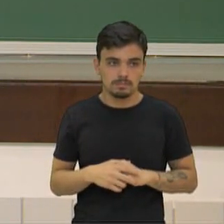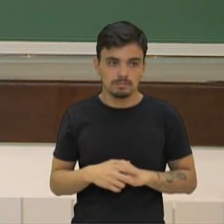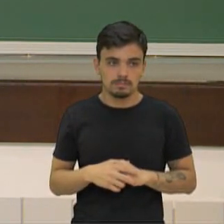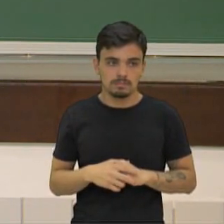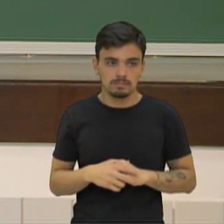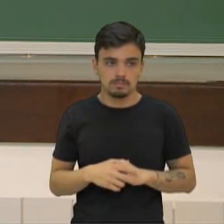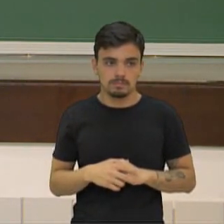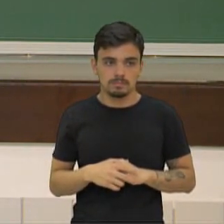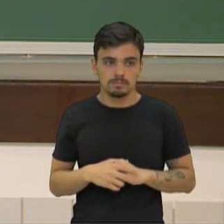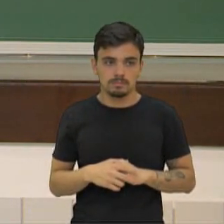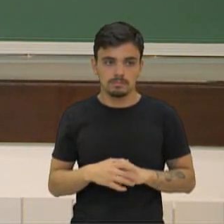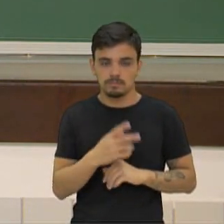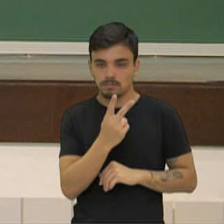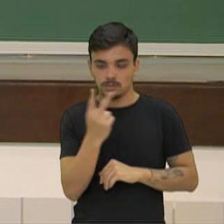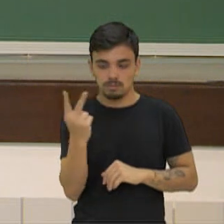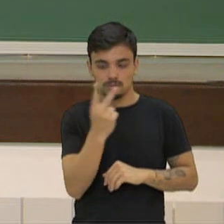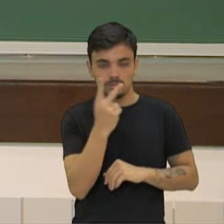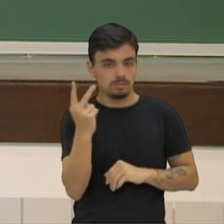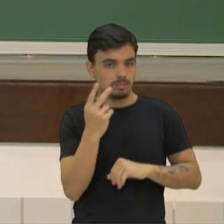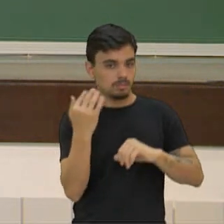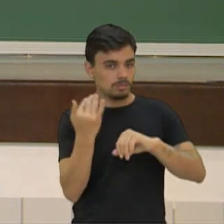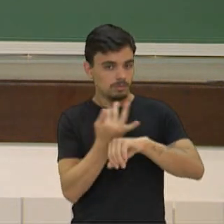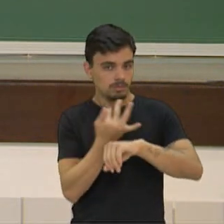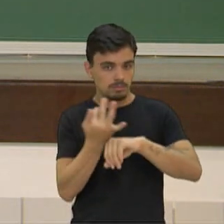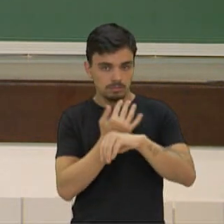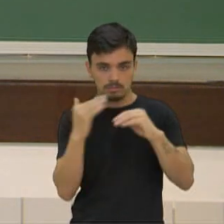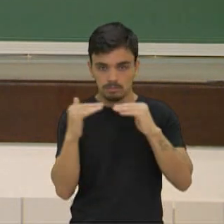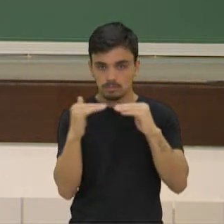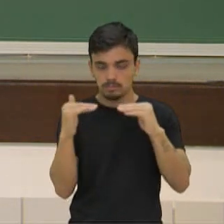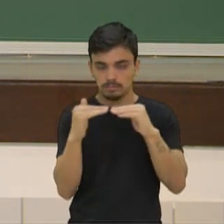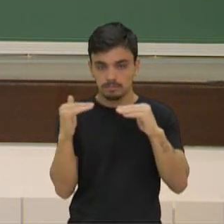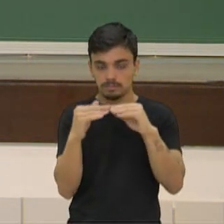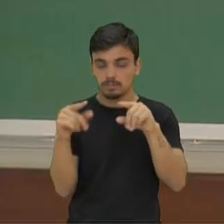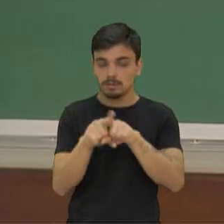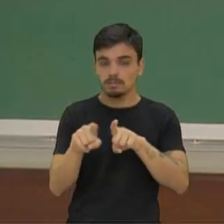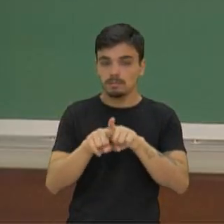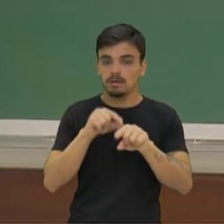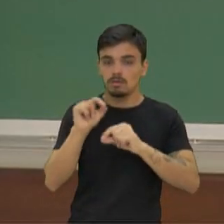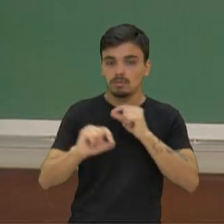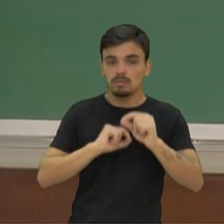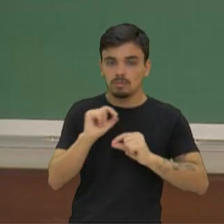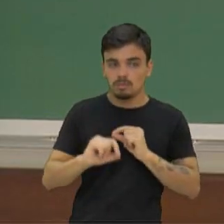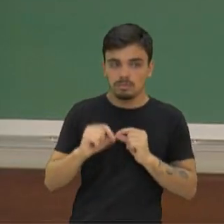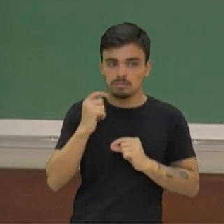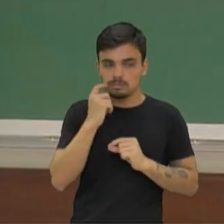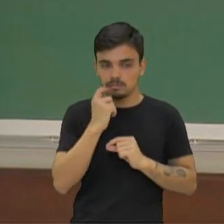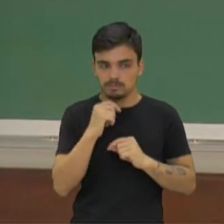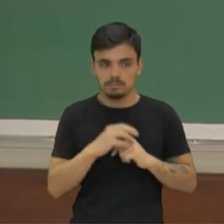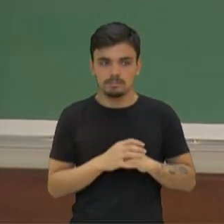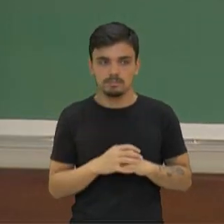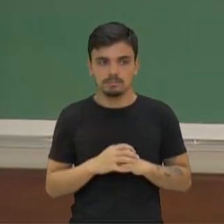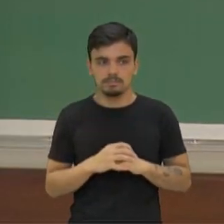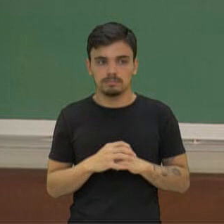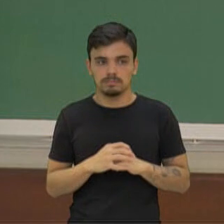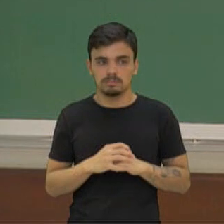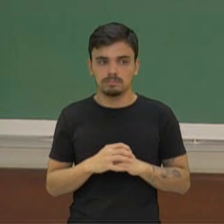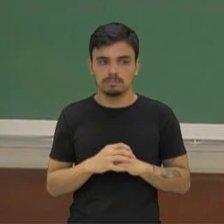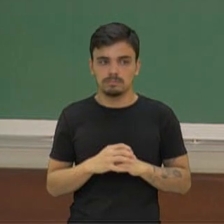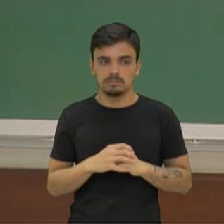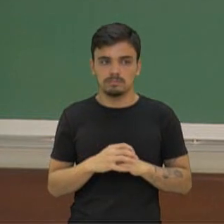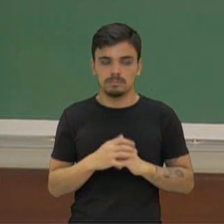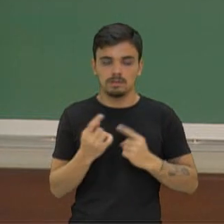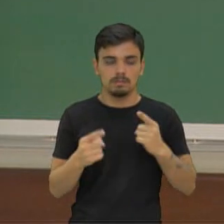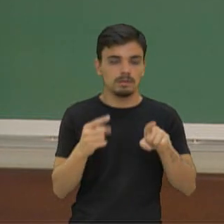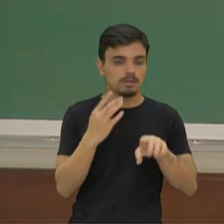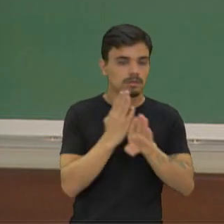Vou descobrir a resistência equivalente entre os dois, tá? E a partir da resistência equivalente dos dois, eu descubro qual é a